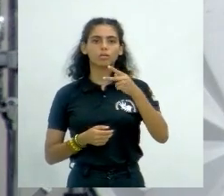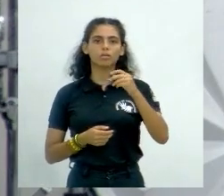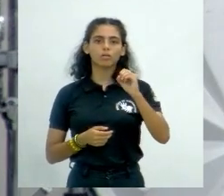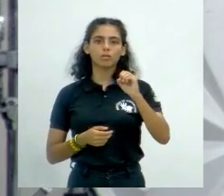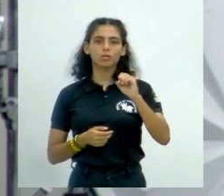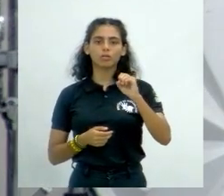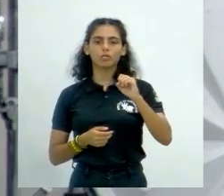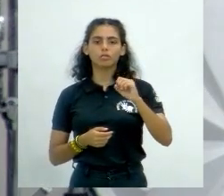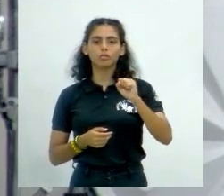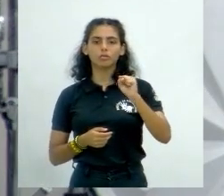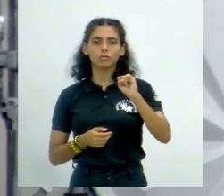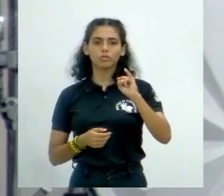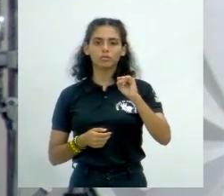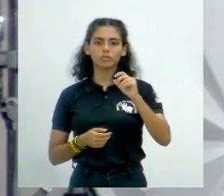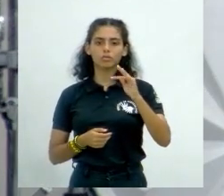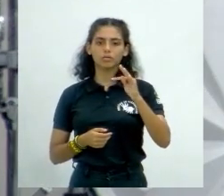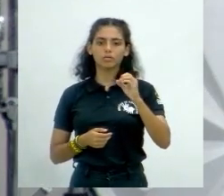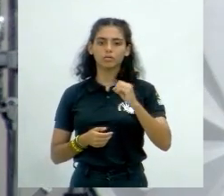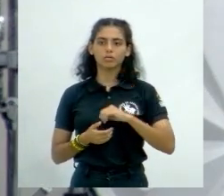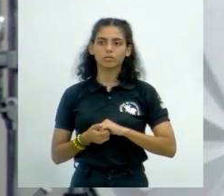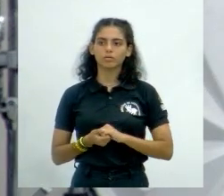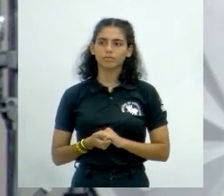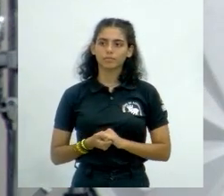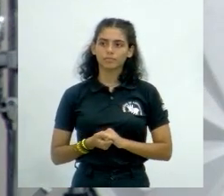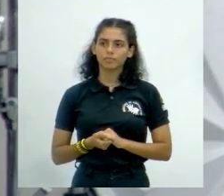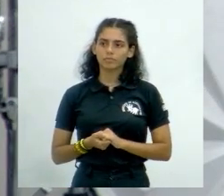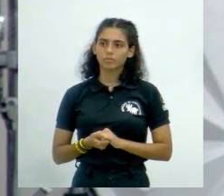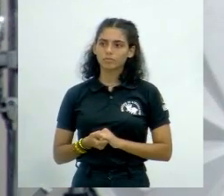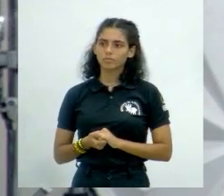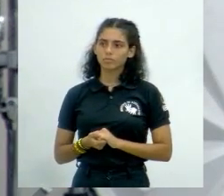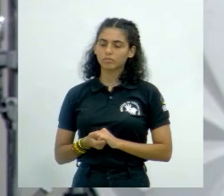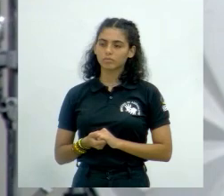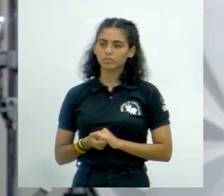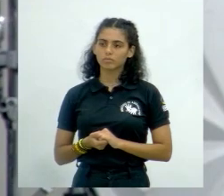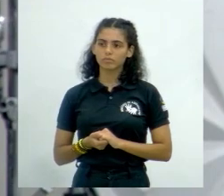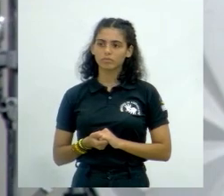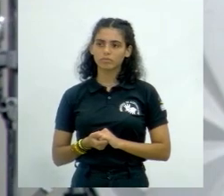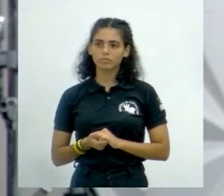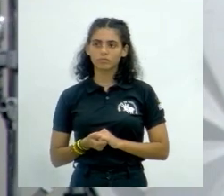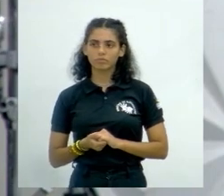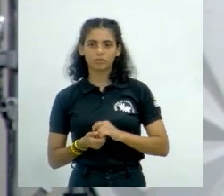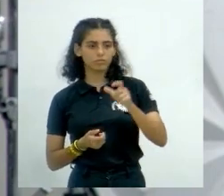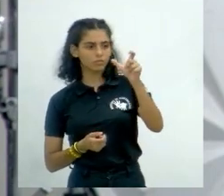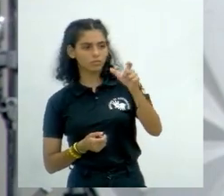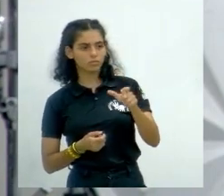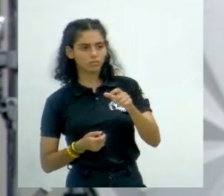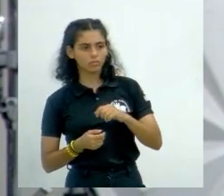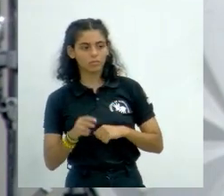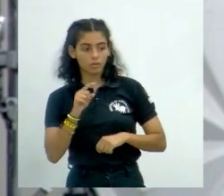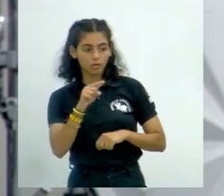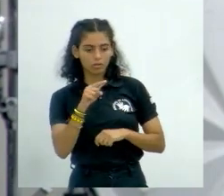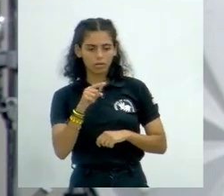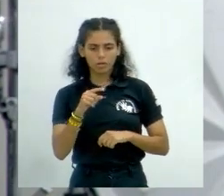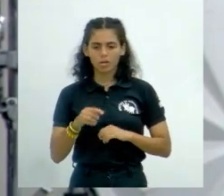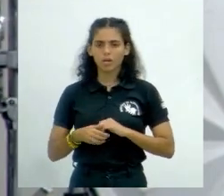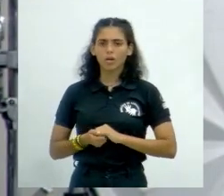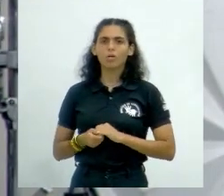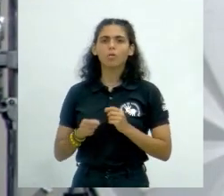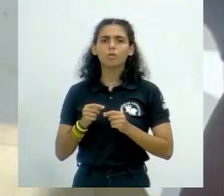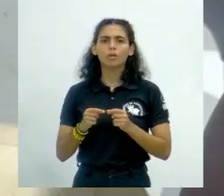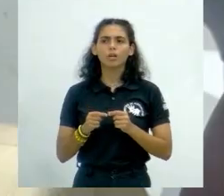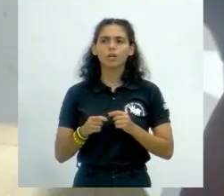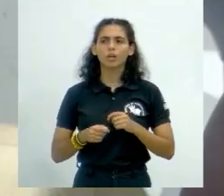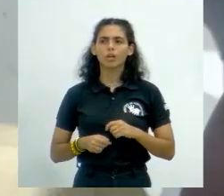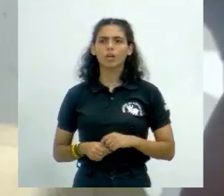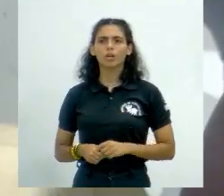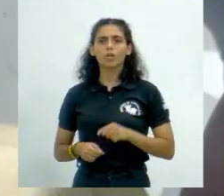ele diz que a gente poderia traduzir essa palavra como a capacidade de formar planos. É mais ou menos aquela pessoa